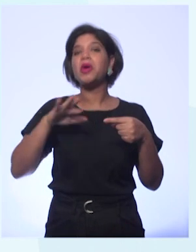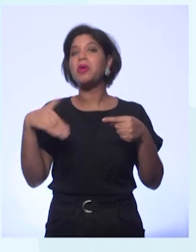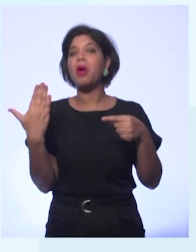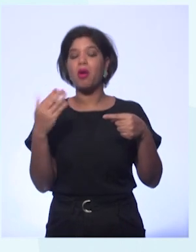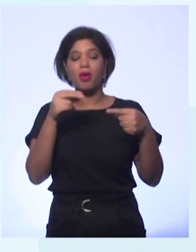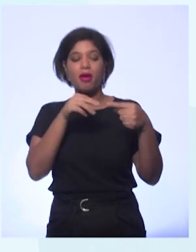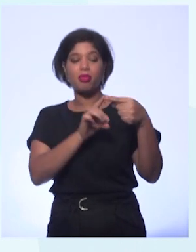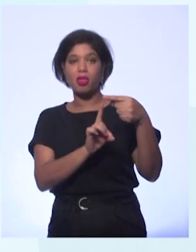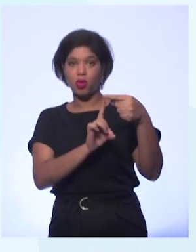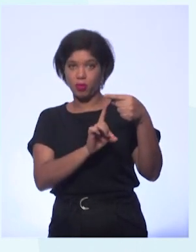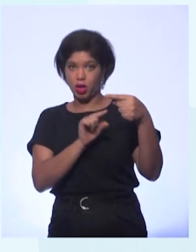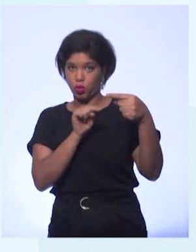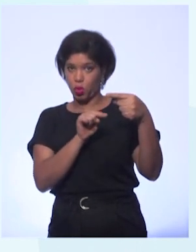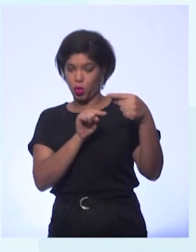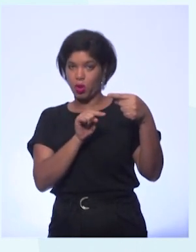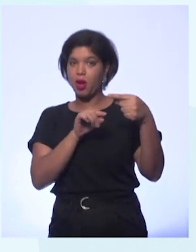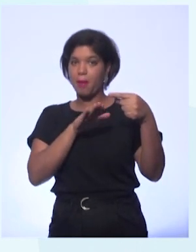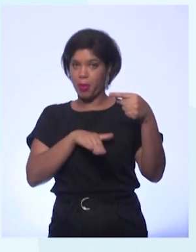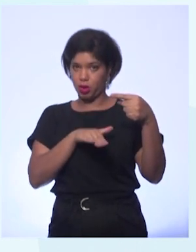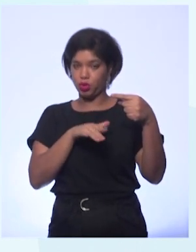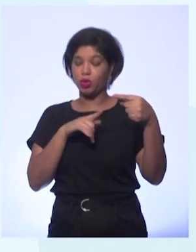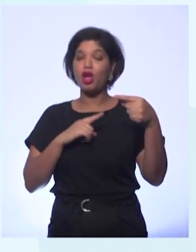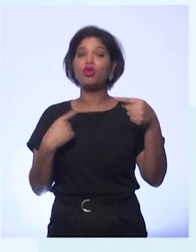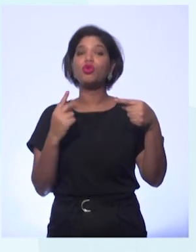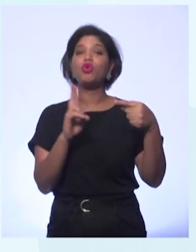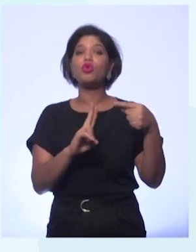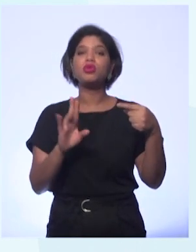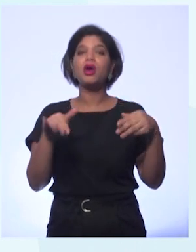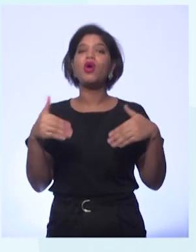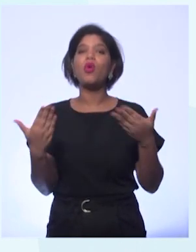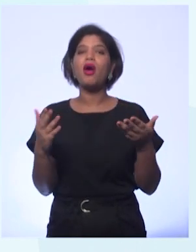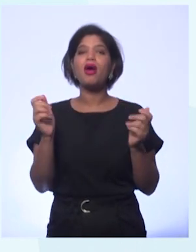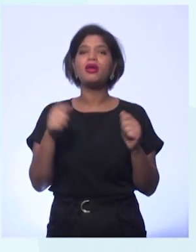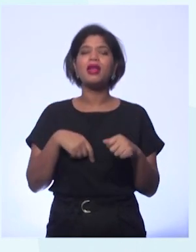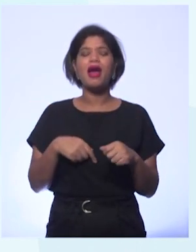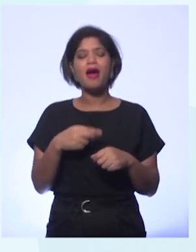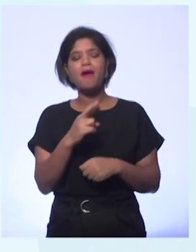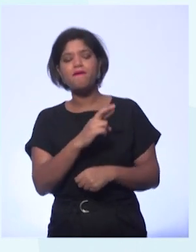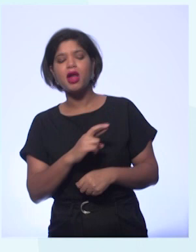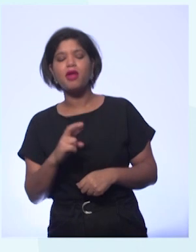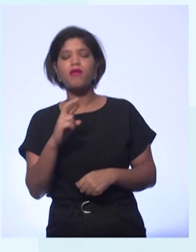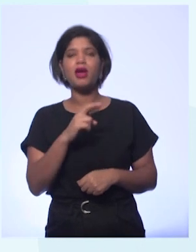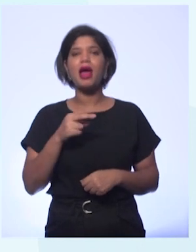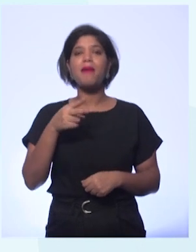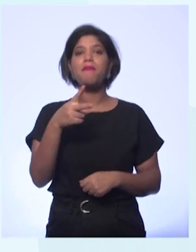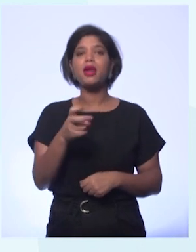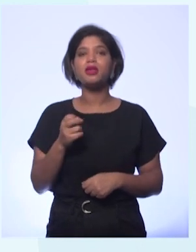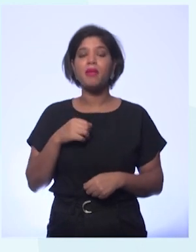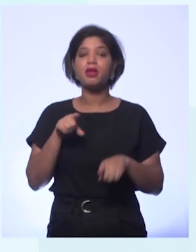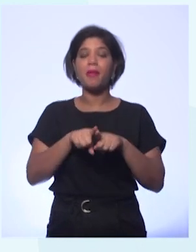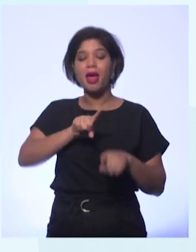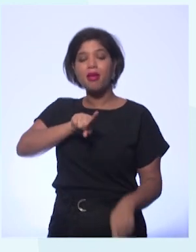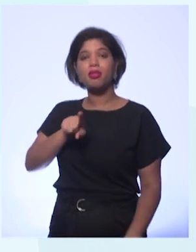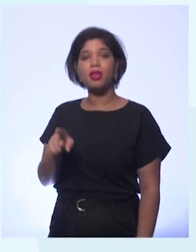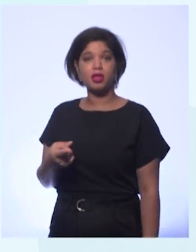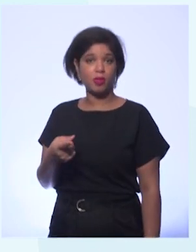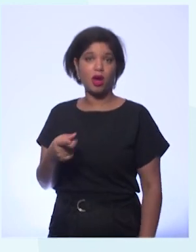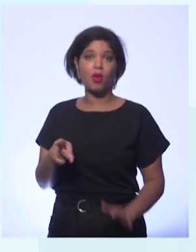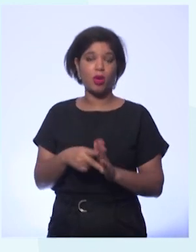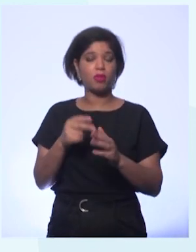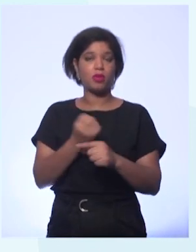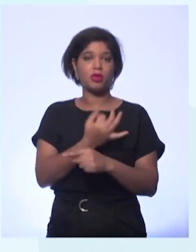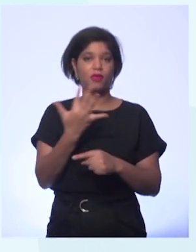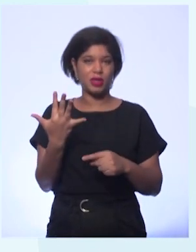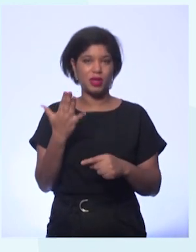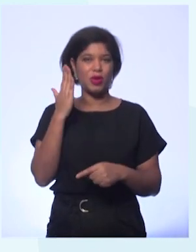denominador, que é o número de baixo, tá bom? E vai ser utilizado para poder verificar a representação decimal da fração, o resultado